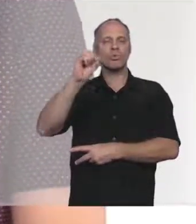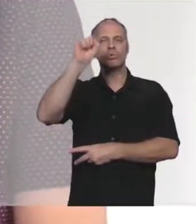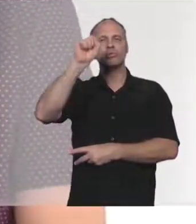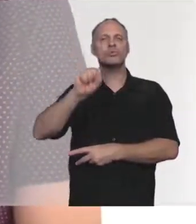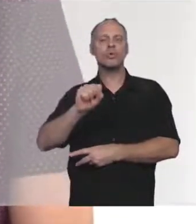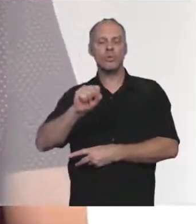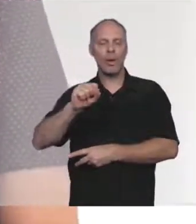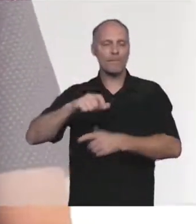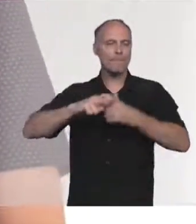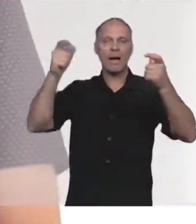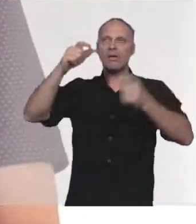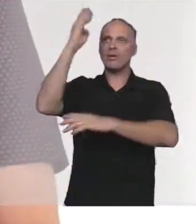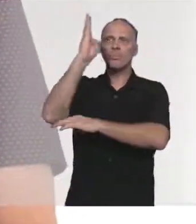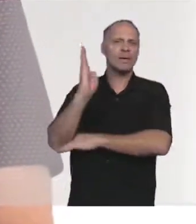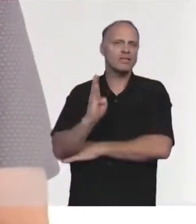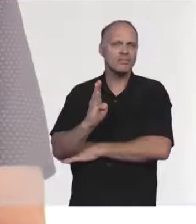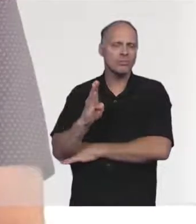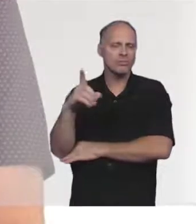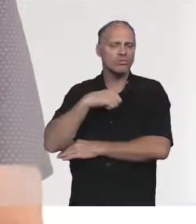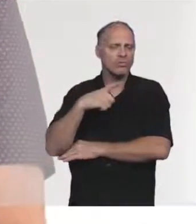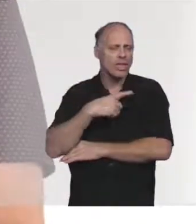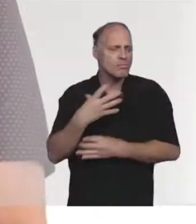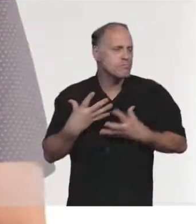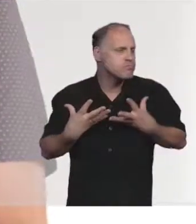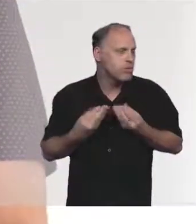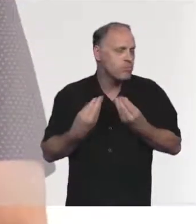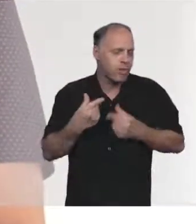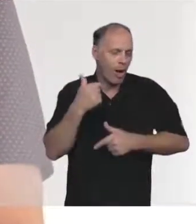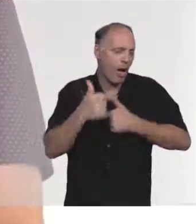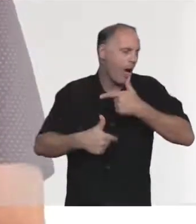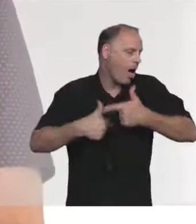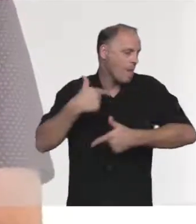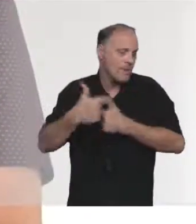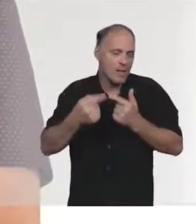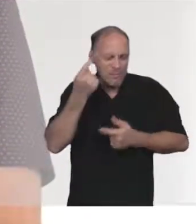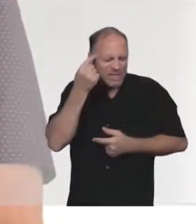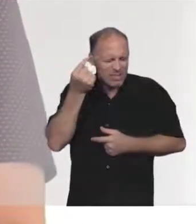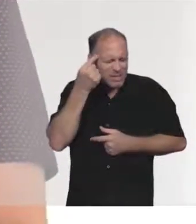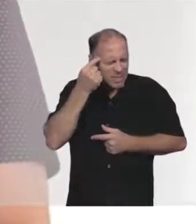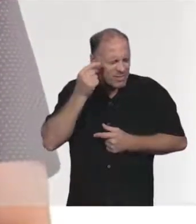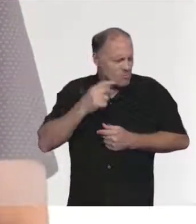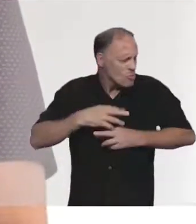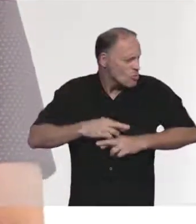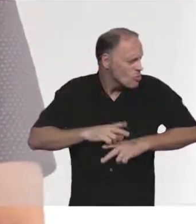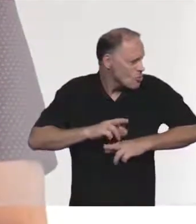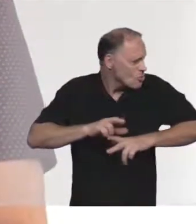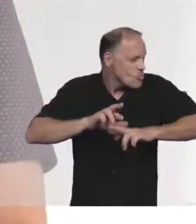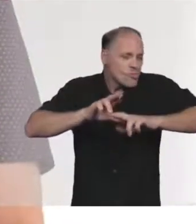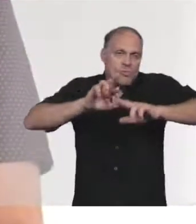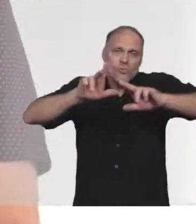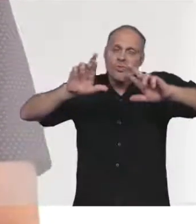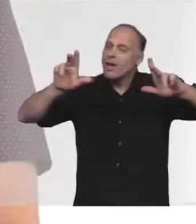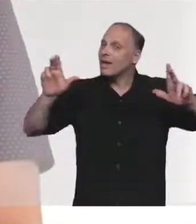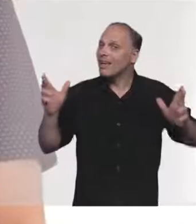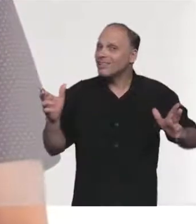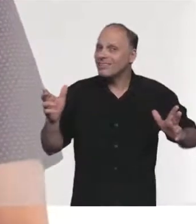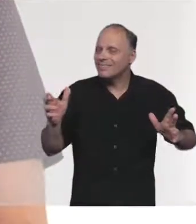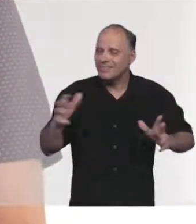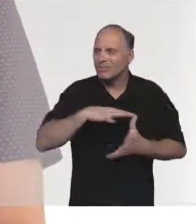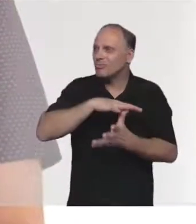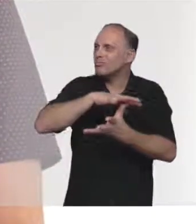né? Onde tem tantos trabalhos que geram tantos pensamentos tão amplos e tão